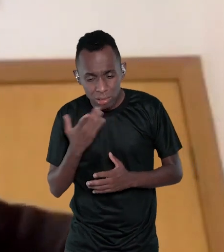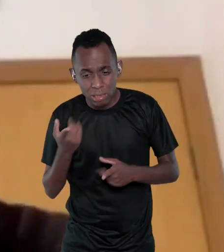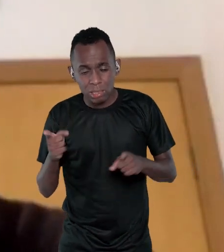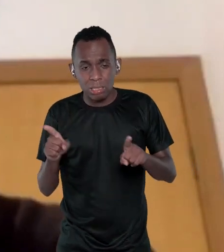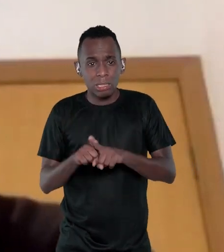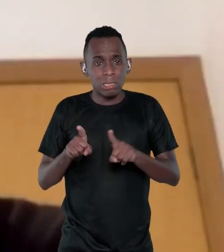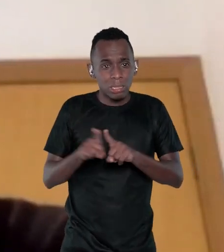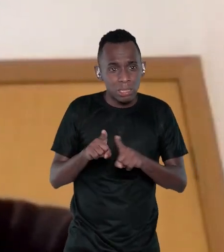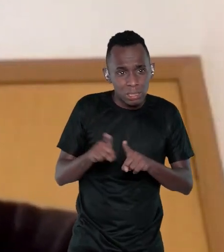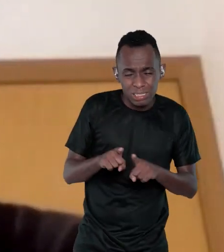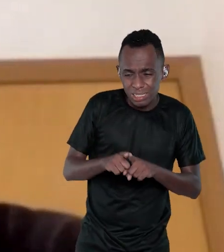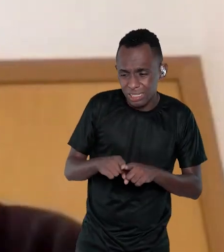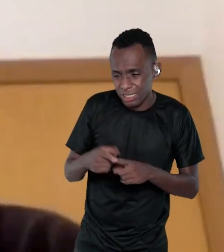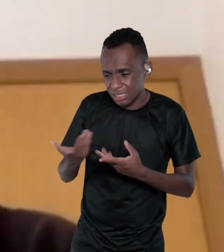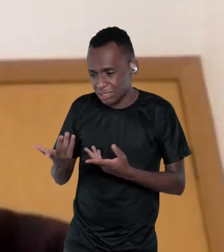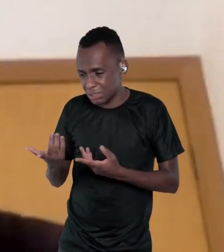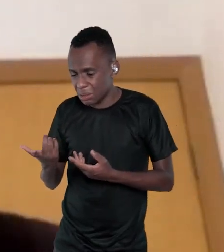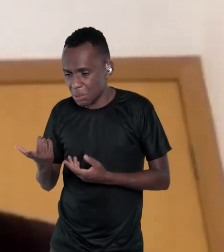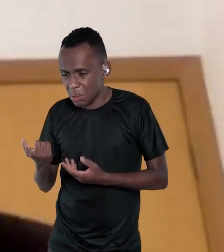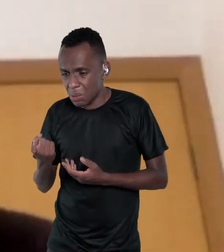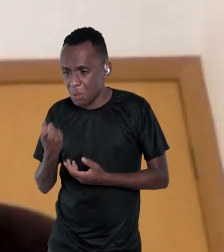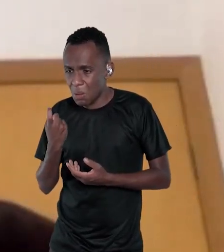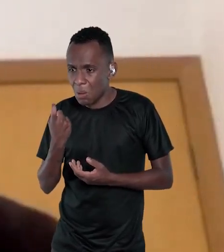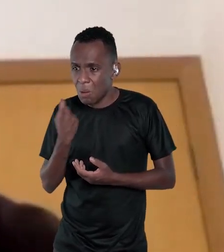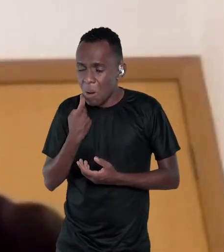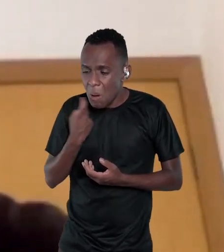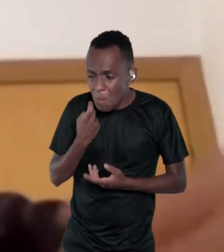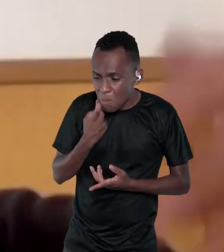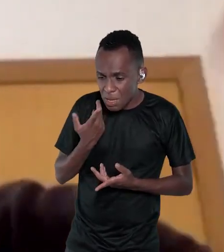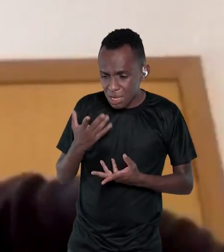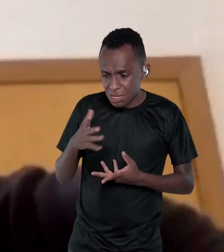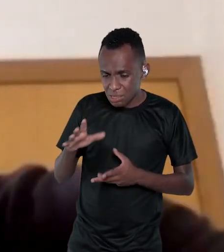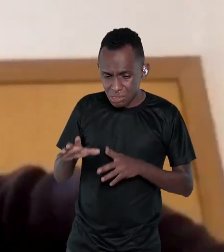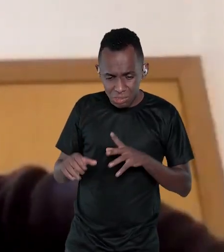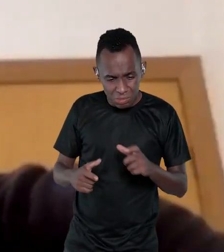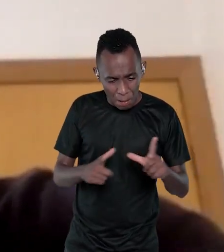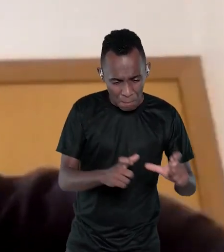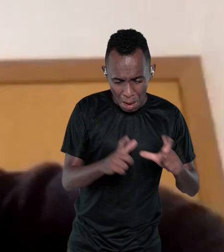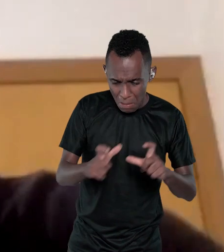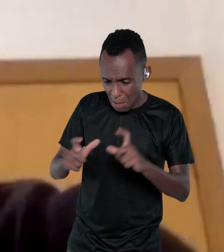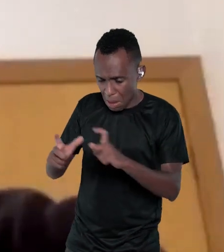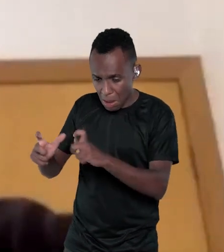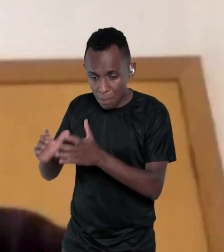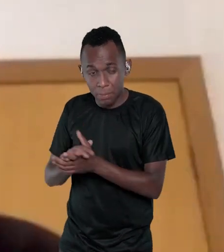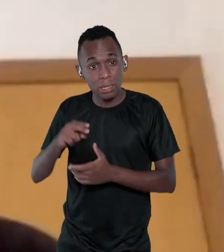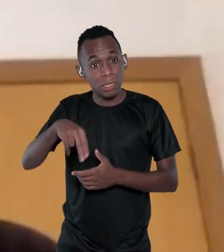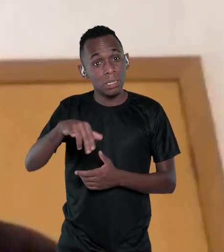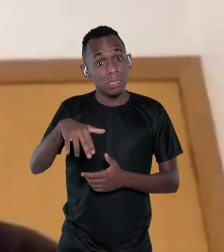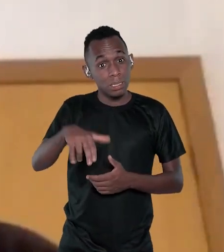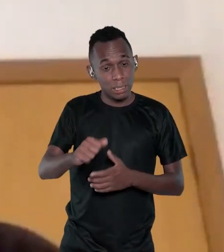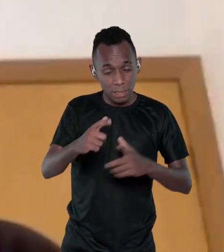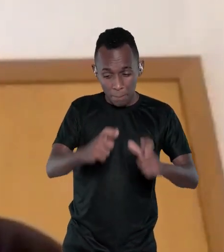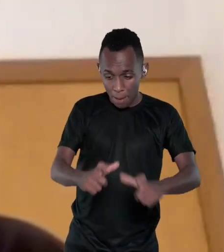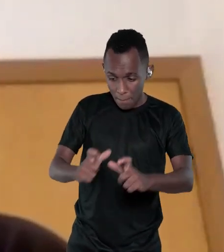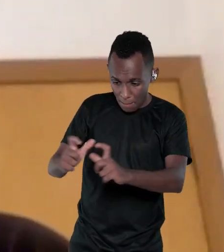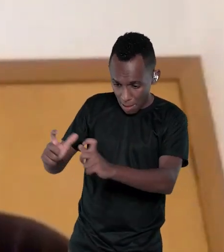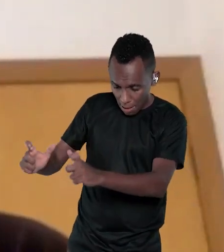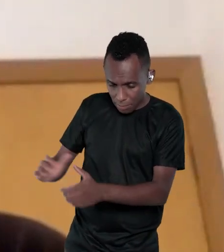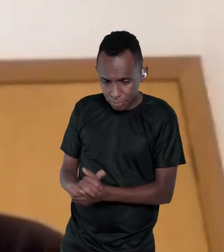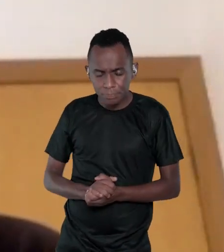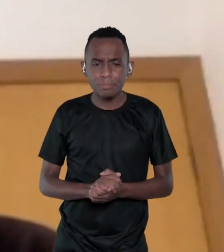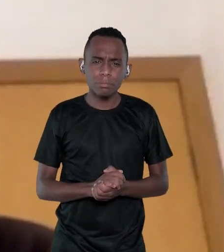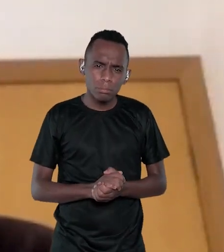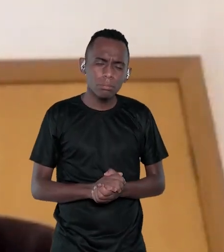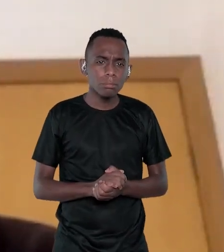Nossa Senhora toda arranhada, uma carcaça de peixe, e foi